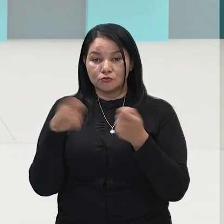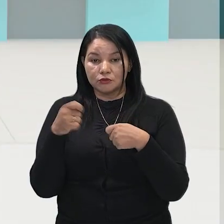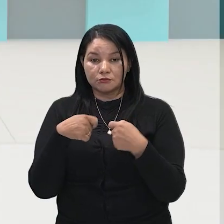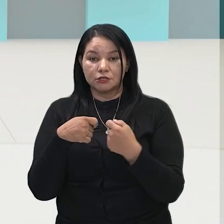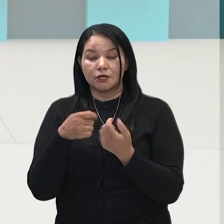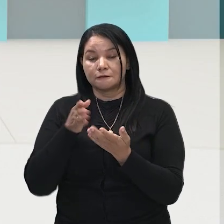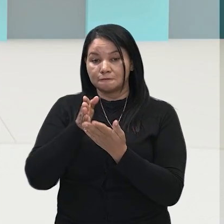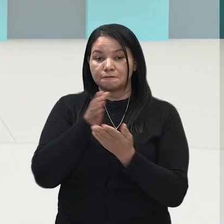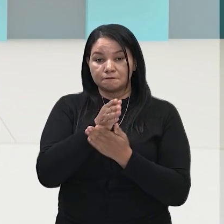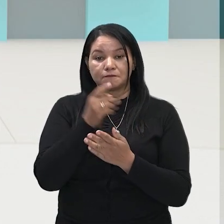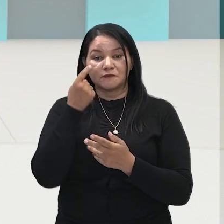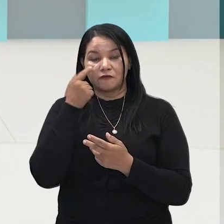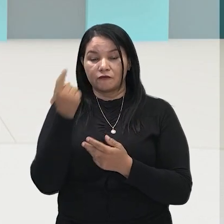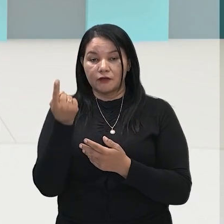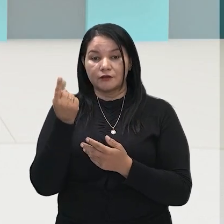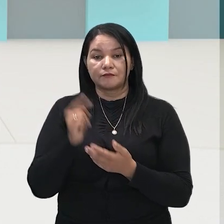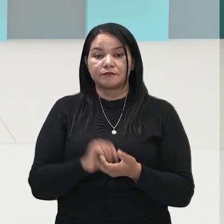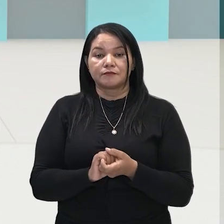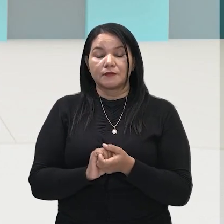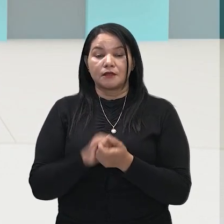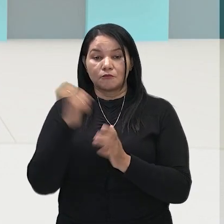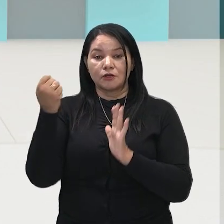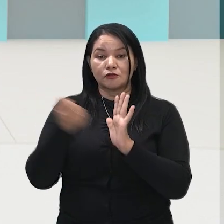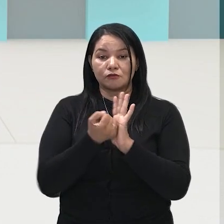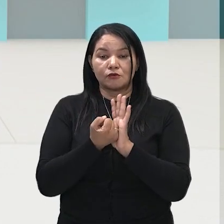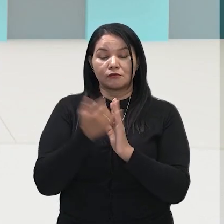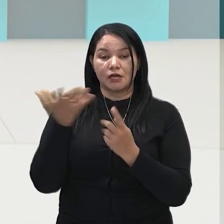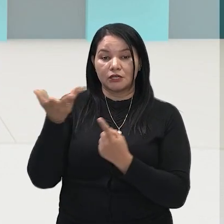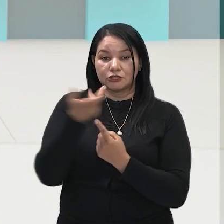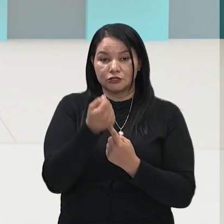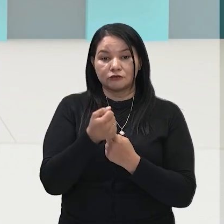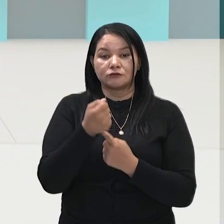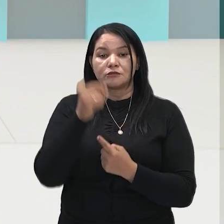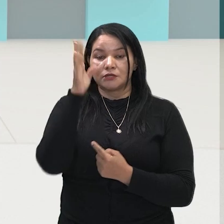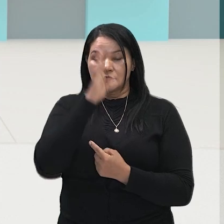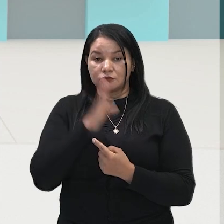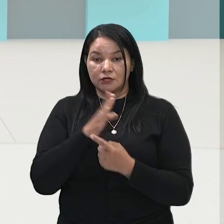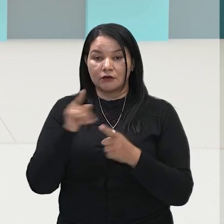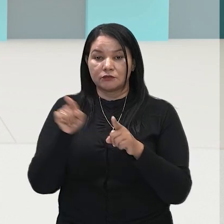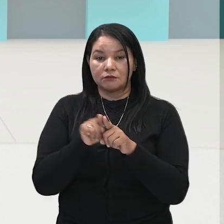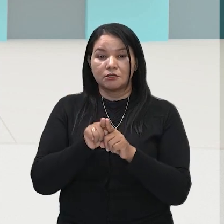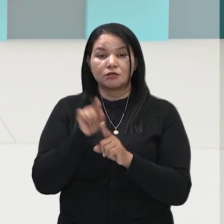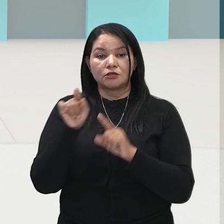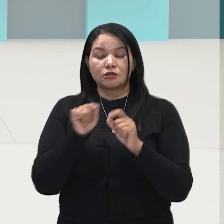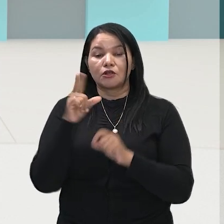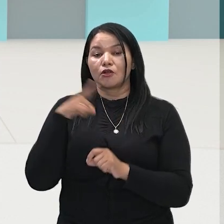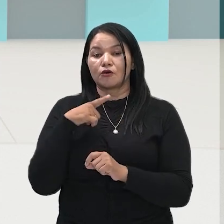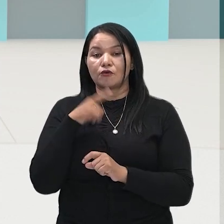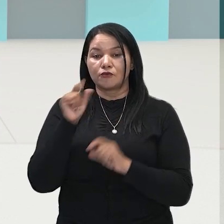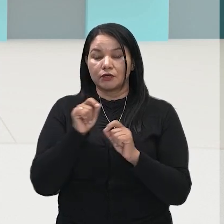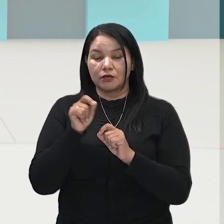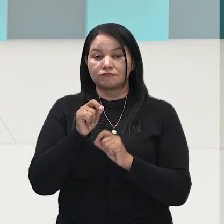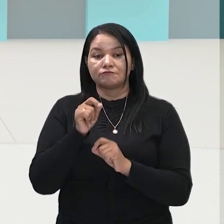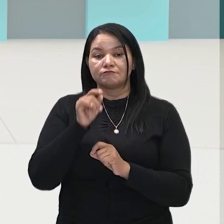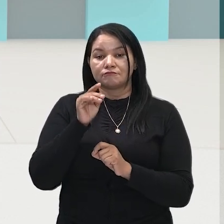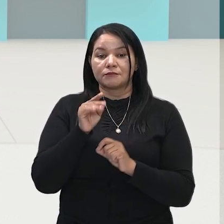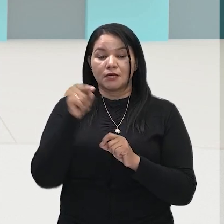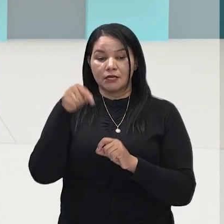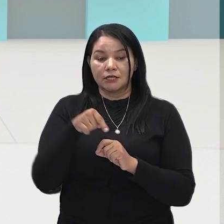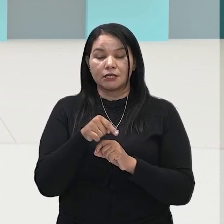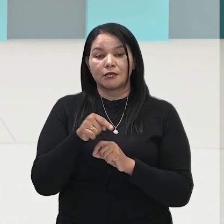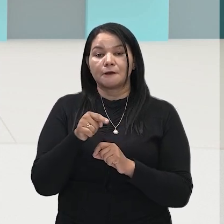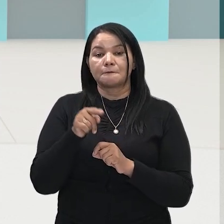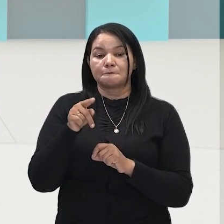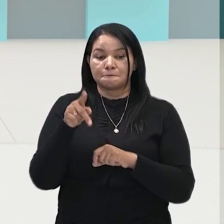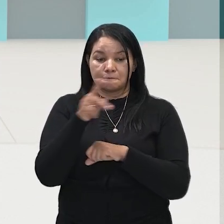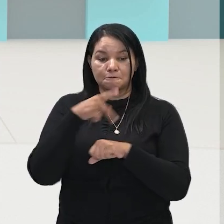também. Vejamos, o patrimônio artístico nacional, que ele vai trazer a questão nacional, como o próprio nome